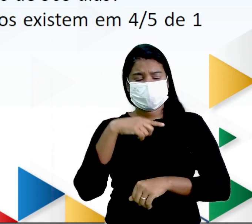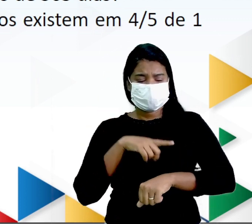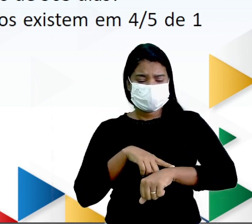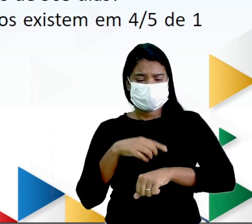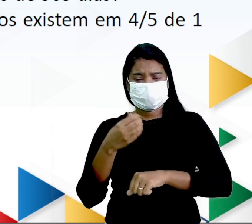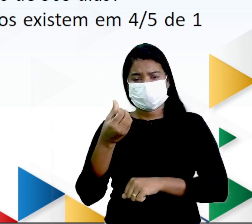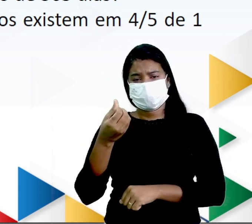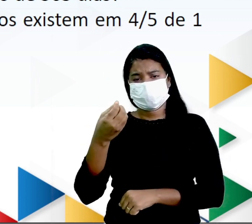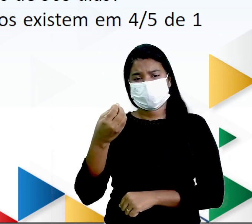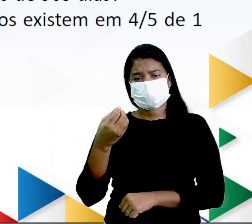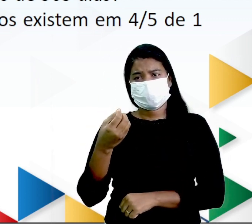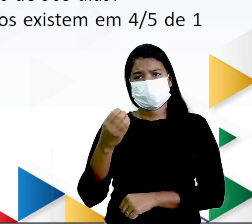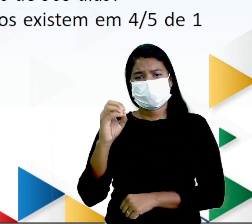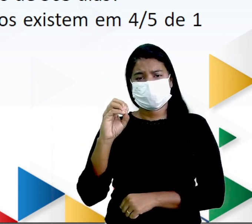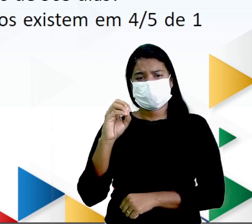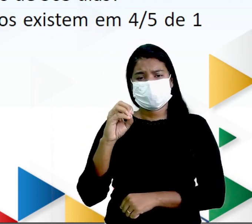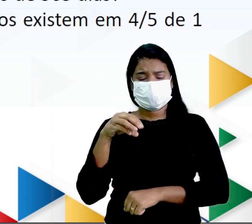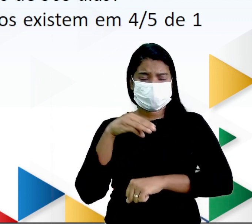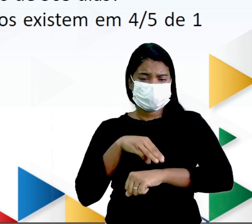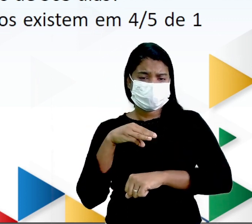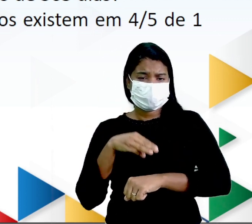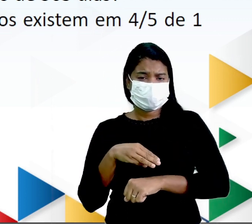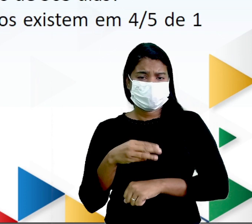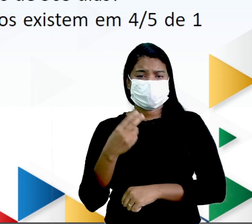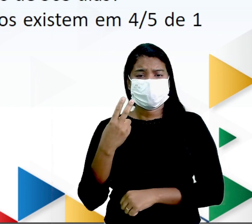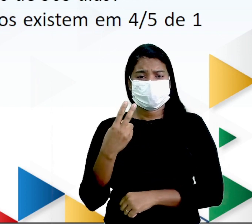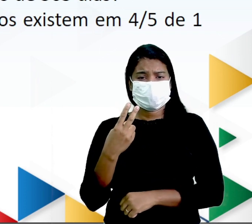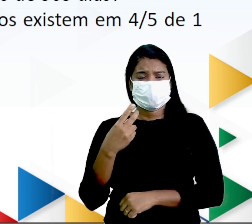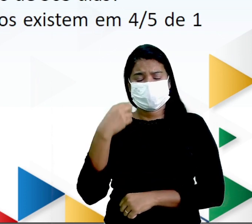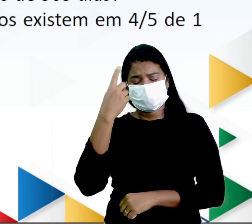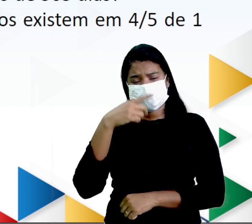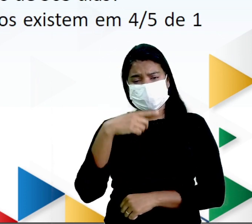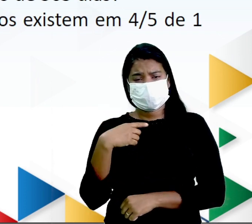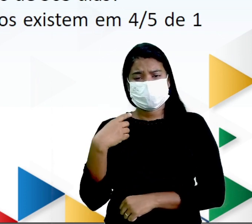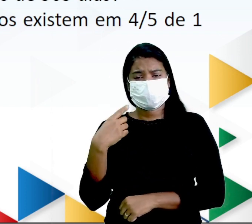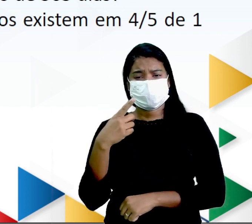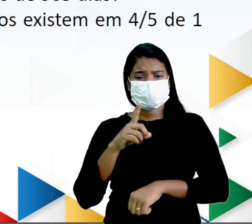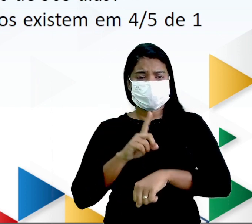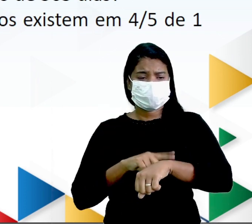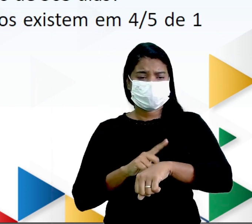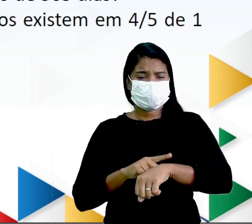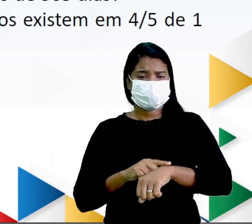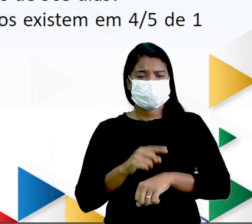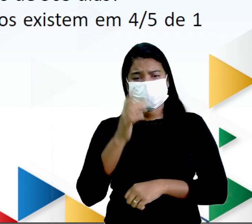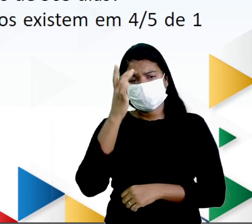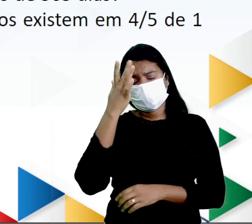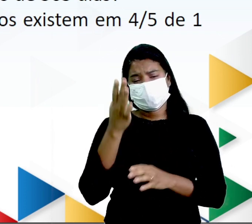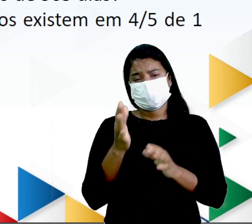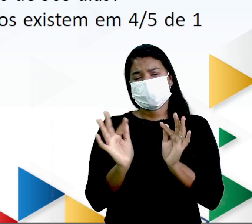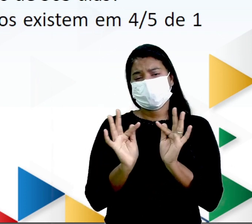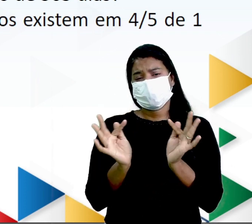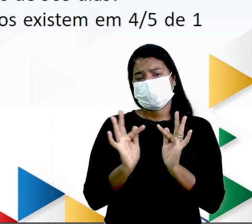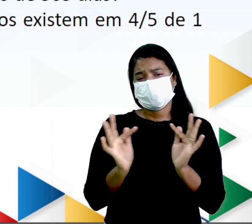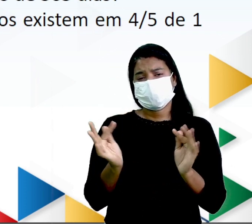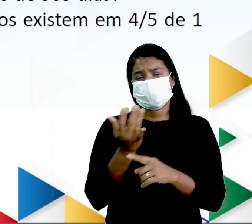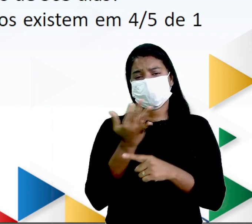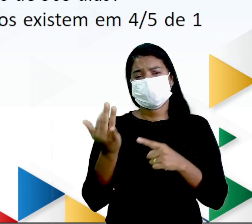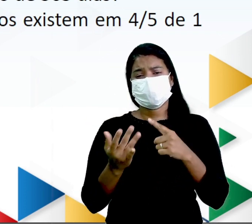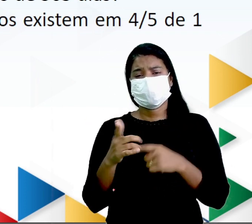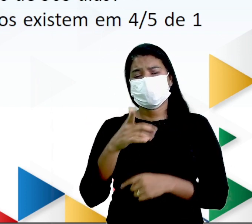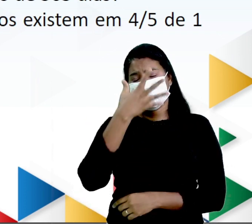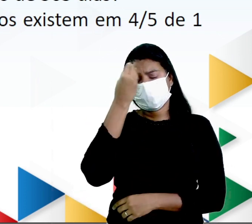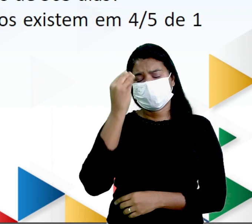minutos, quantos minutos há em 2/4 de hora? Muito fácil essa, né? Porque você pode simplificar essa fração, não esquece,